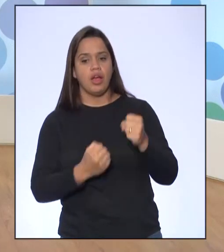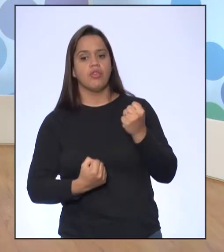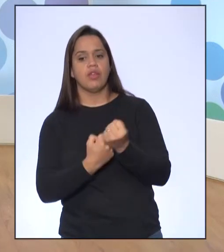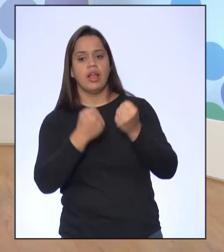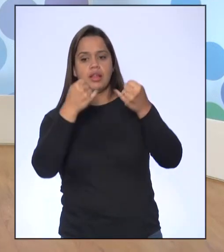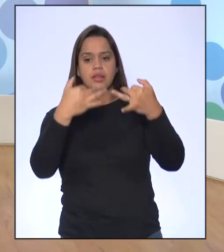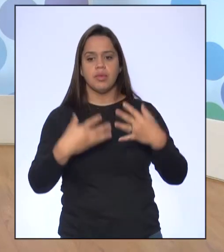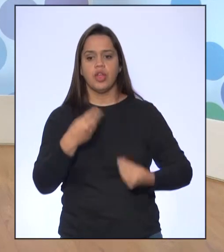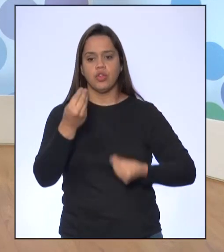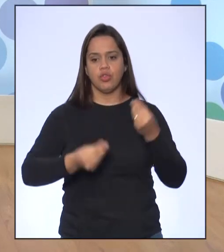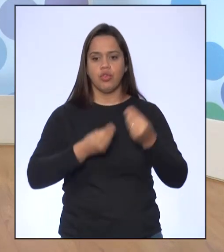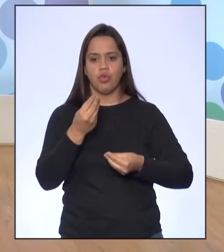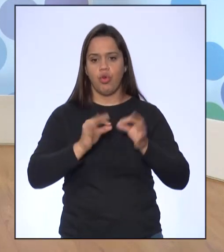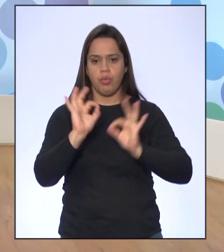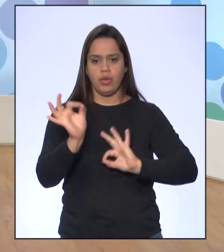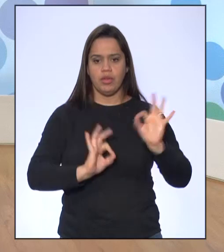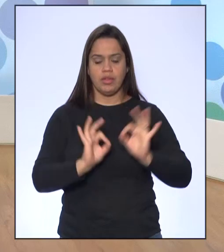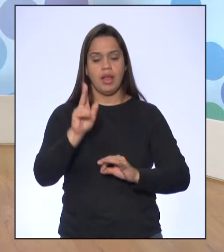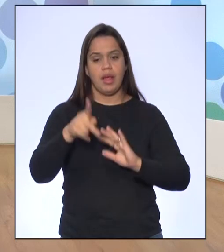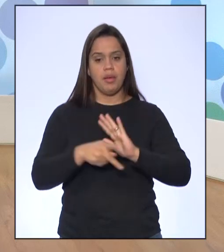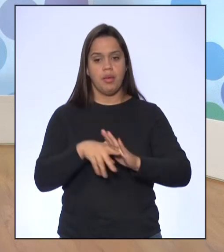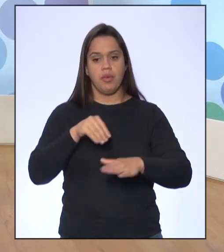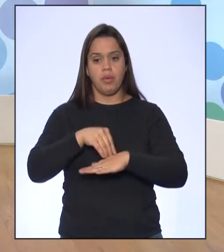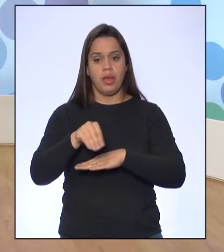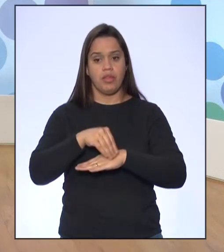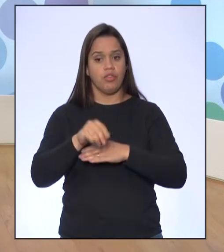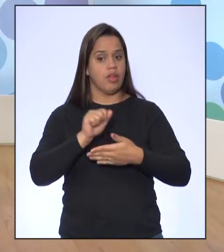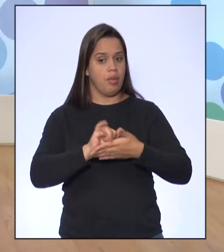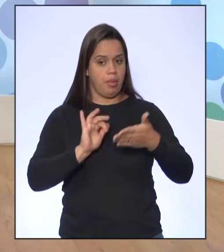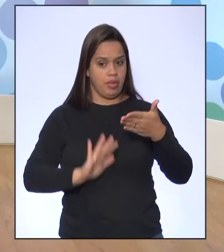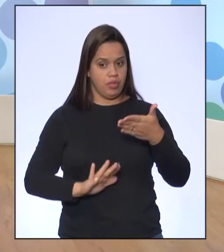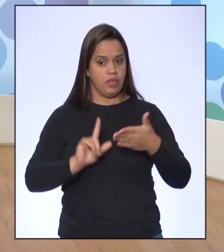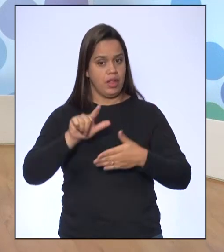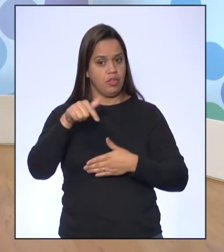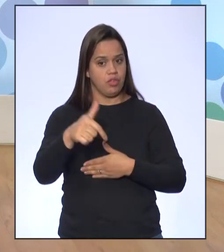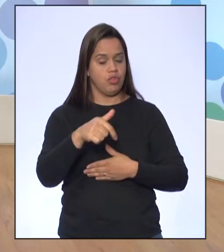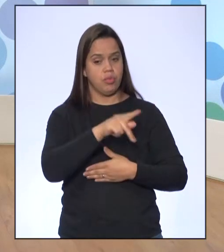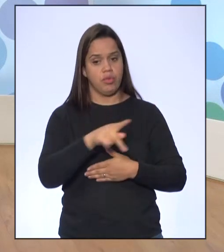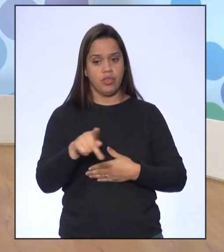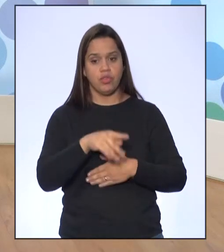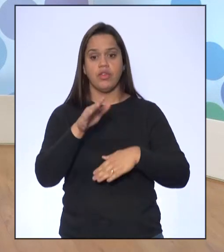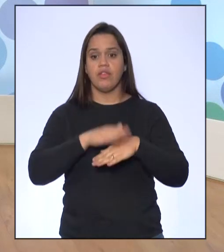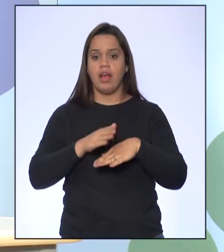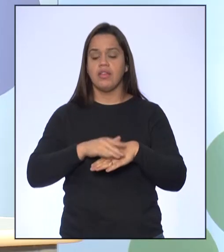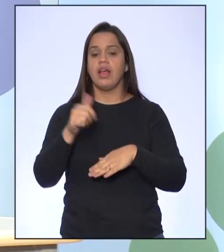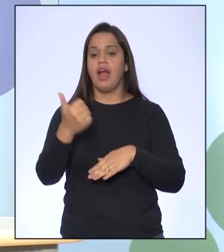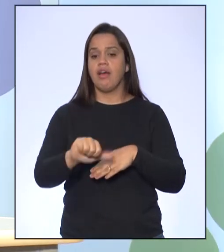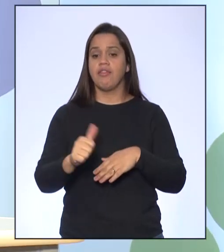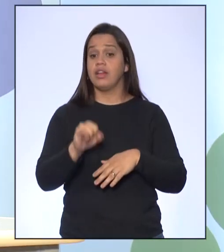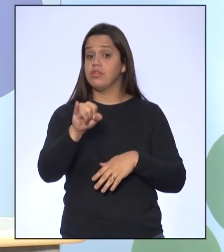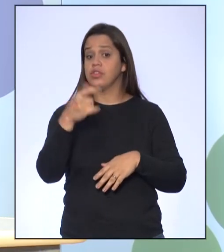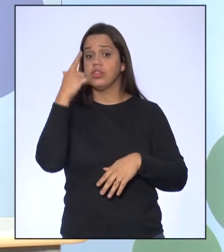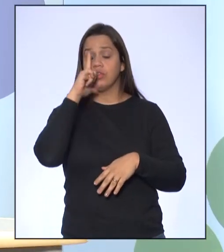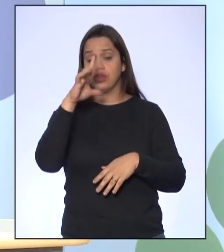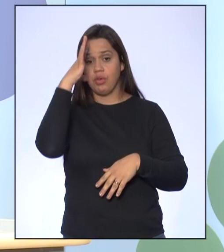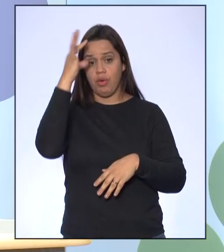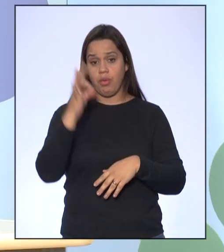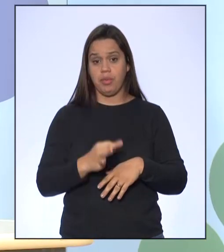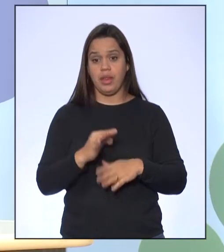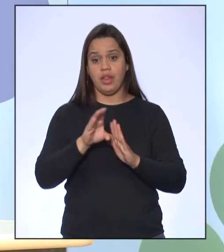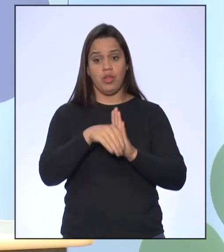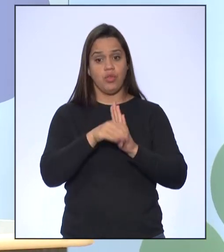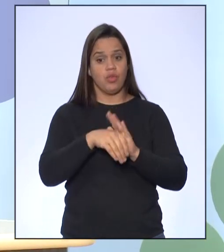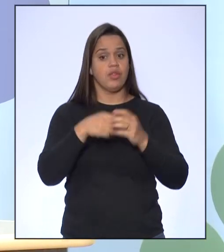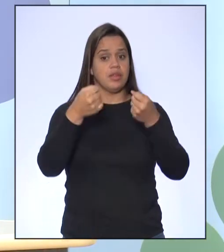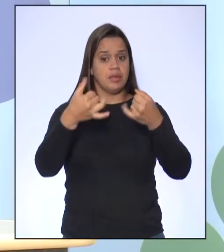de como organizar. Fica até uma dica para uma atividade para os professores avaliarem se vocês entenderam direitinho os